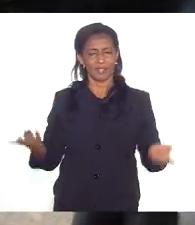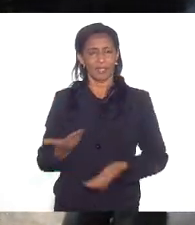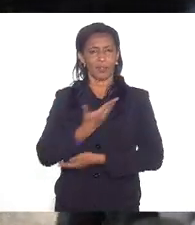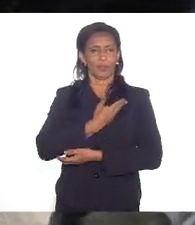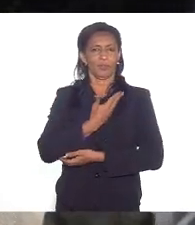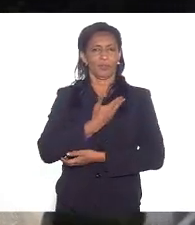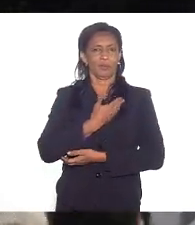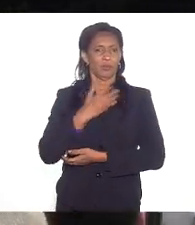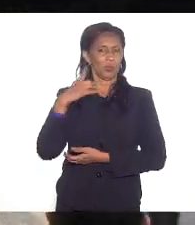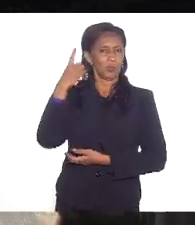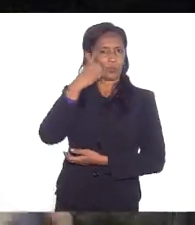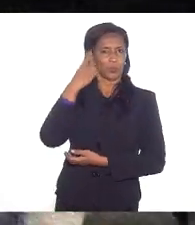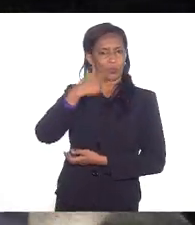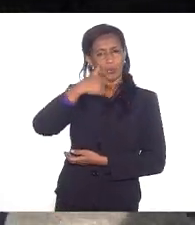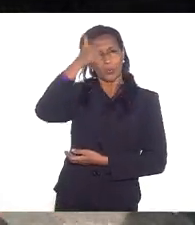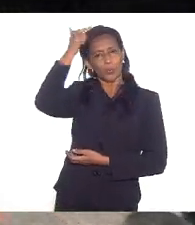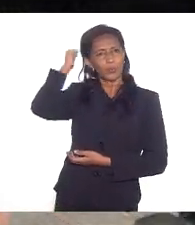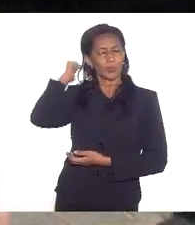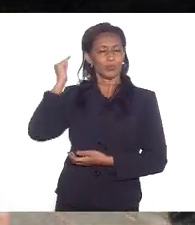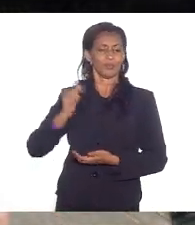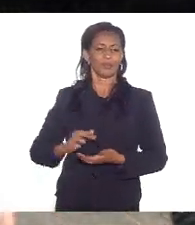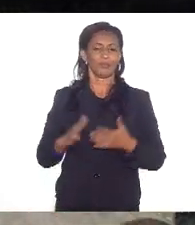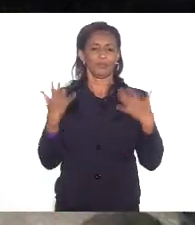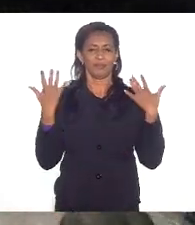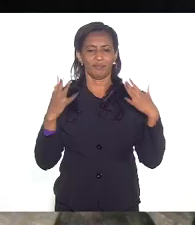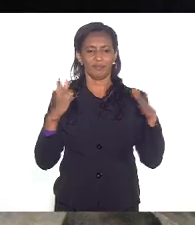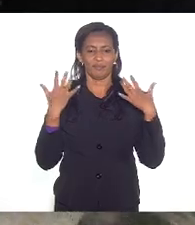nosso querido amigo devotado lhe falta